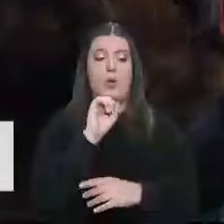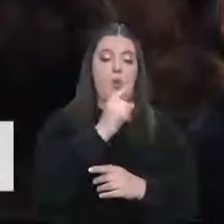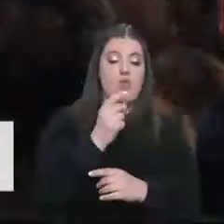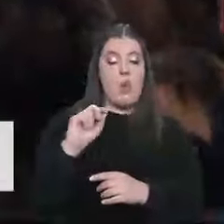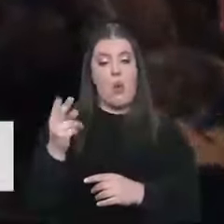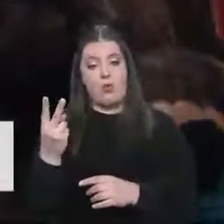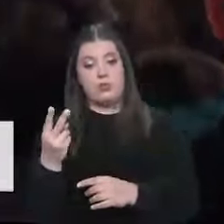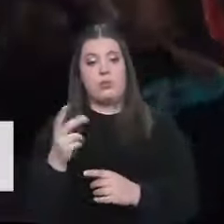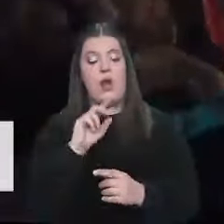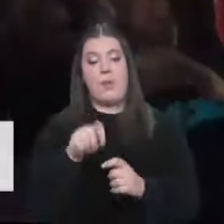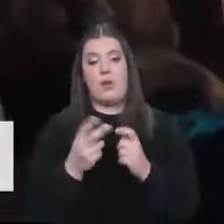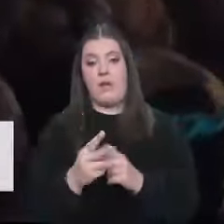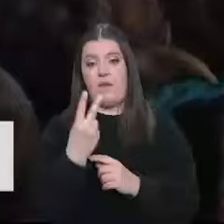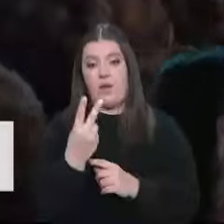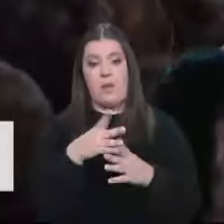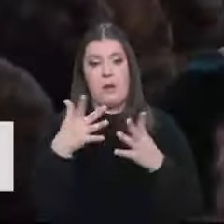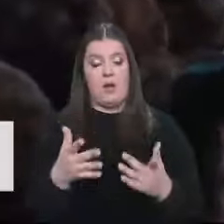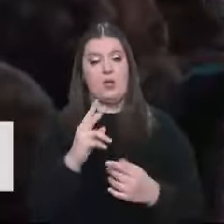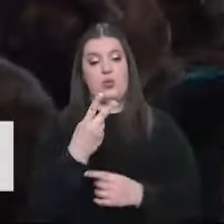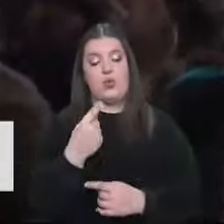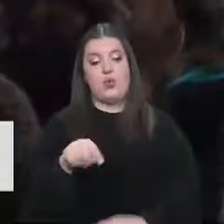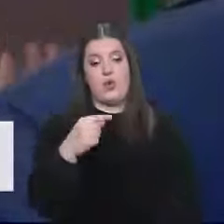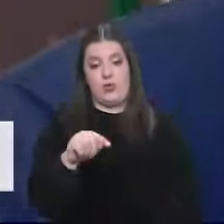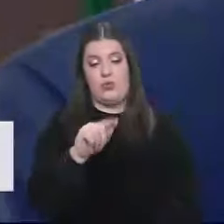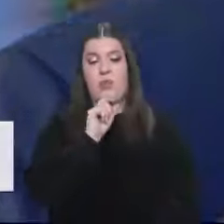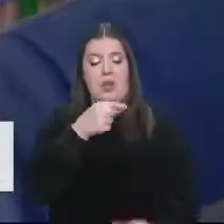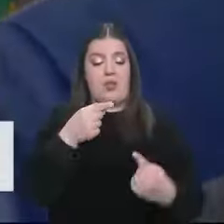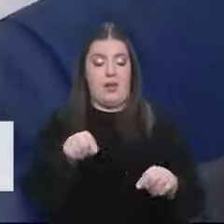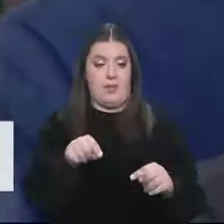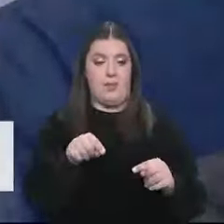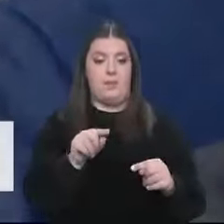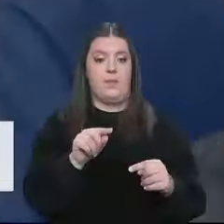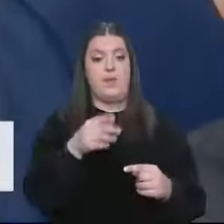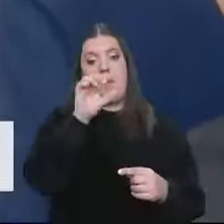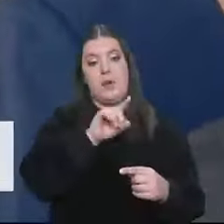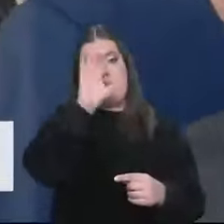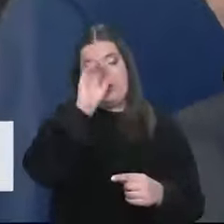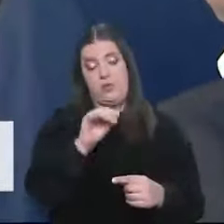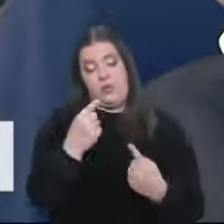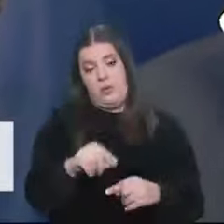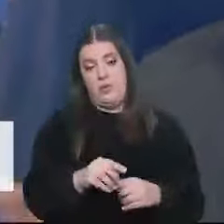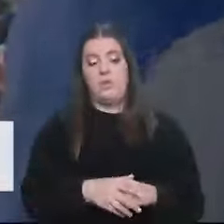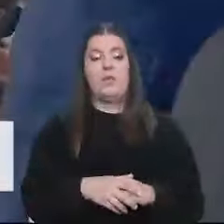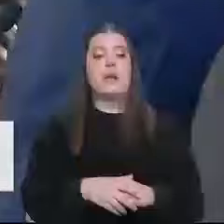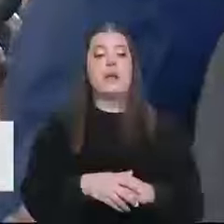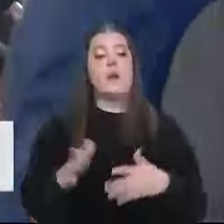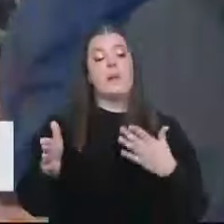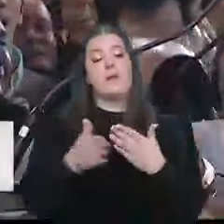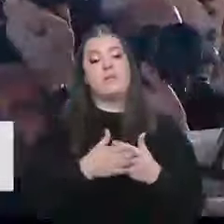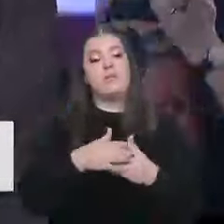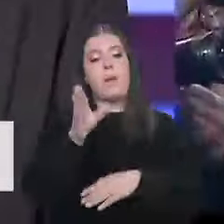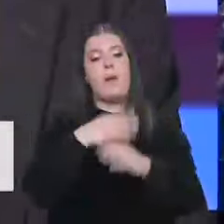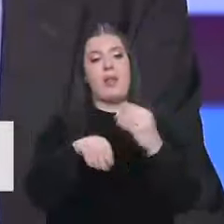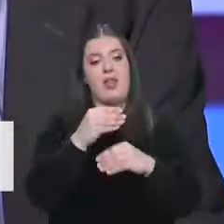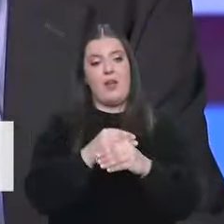há dois partidos aqui maiores que são os dois únicos que têm possibilidade de ter um primeiro-ministro indigitado para fecharmos is usando uma metáfora